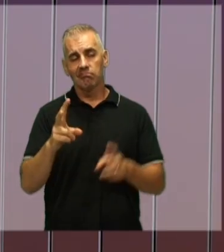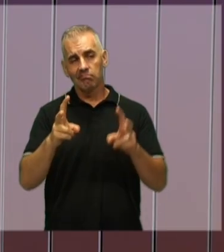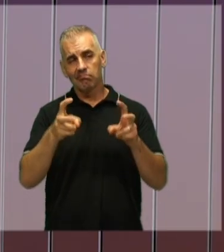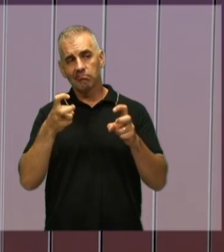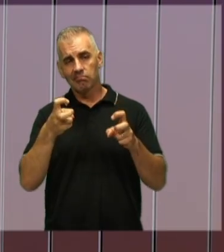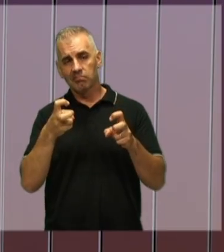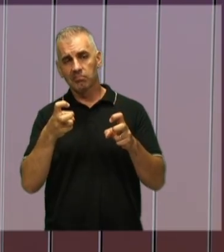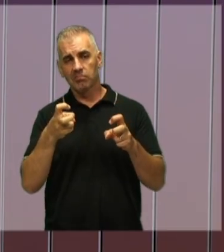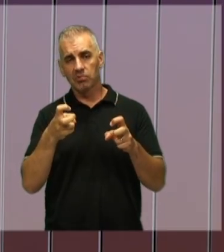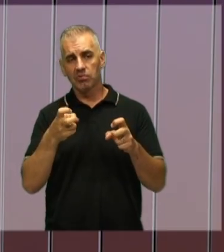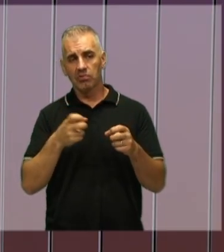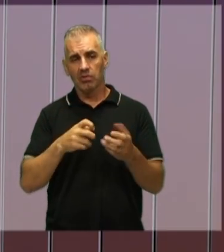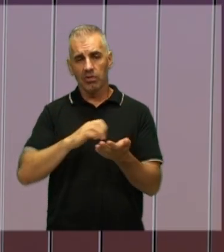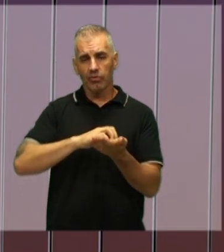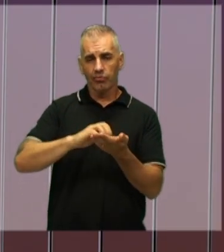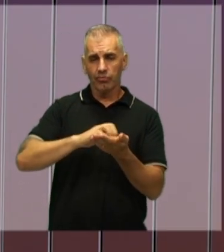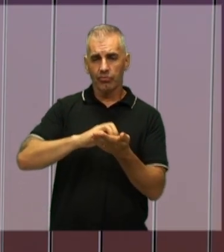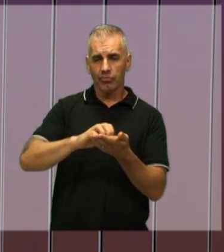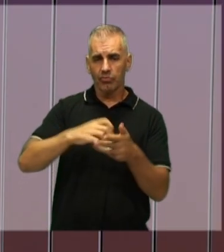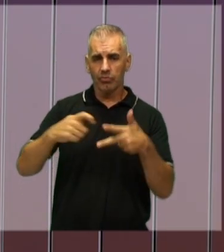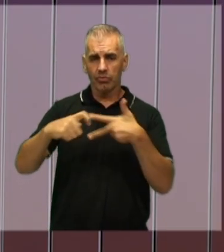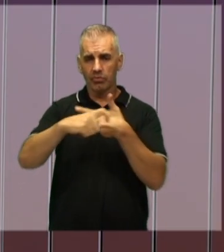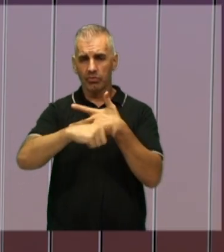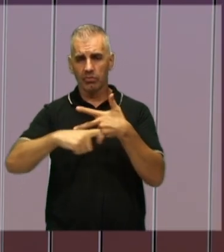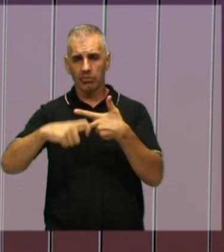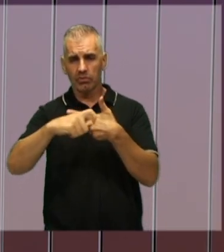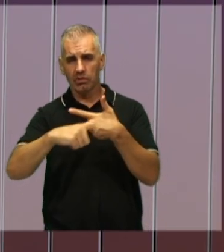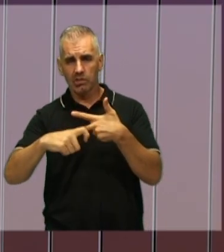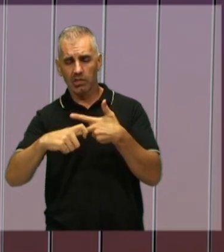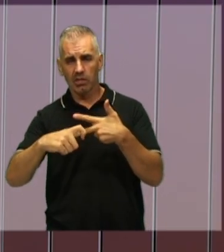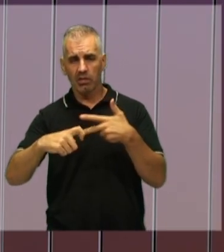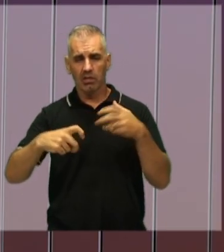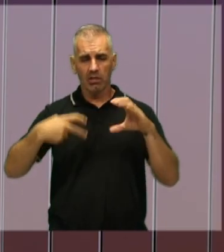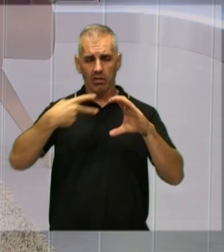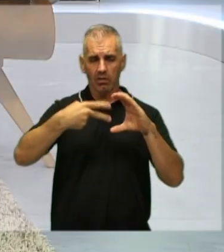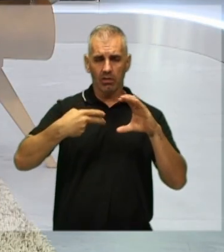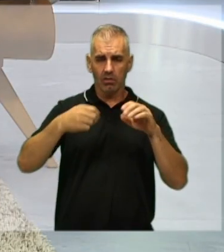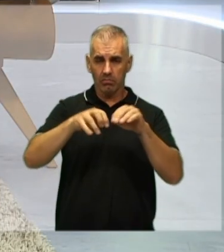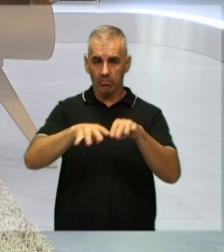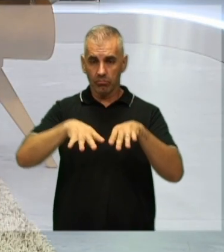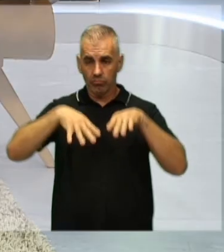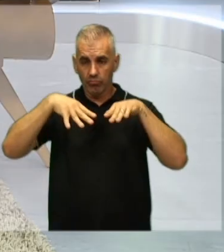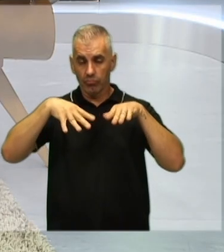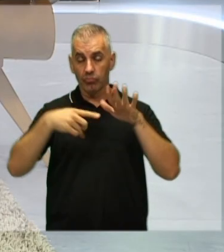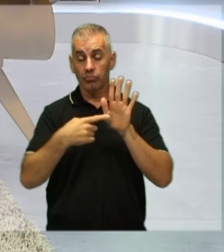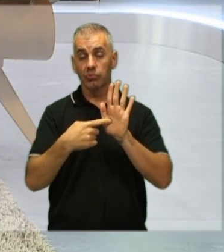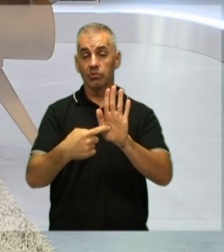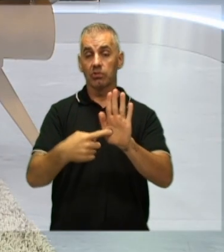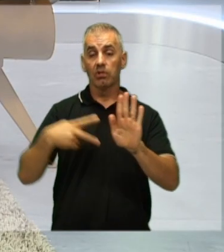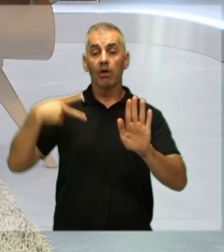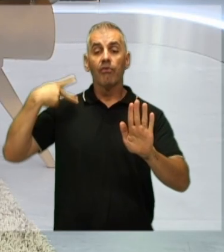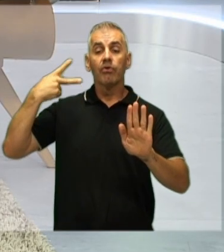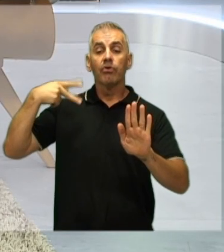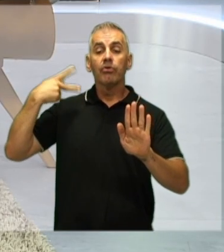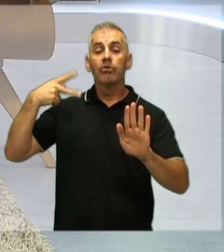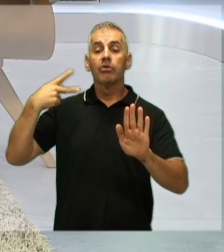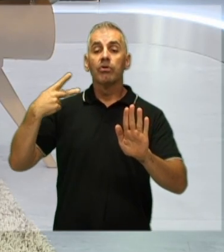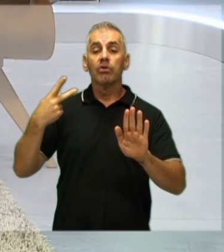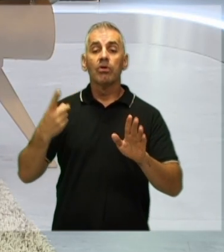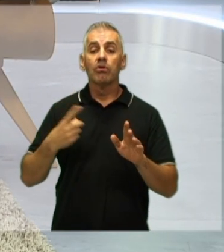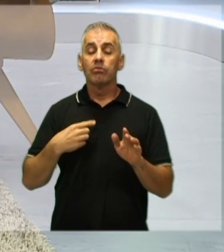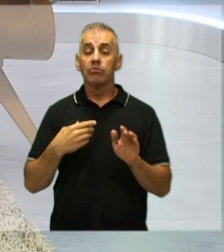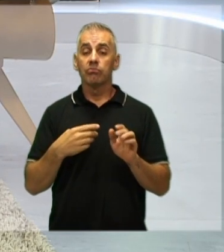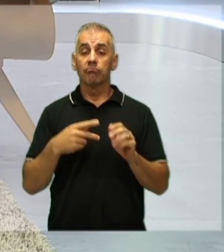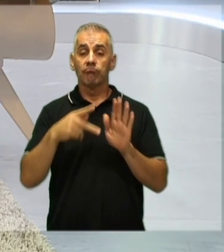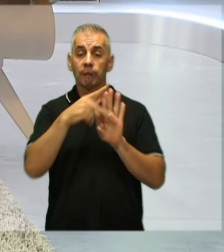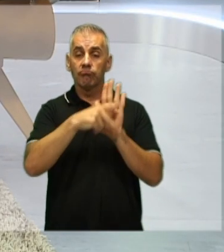executivo, um secretário, uma secretária, vem aqui no plenarinho, vem apresentar para os nossos vereadores as condições, os